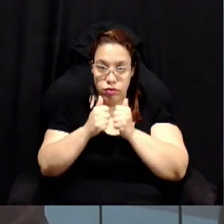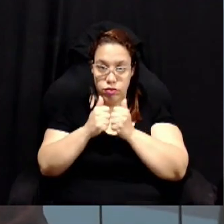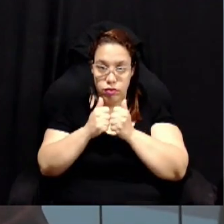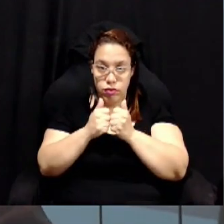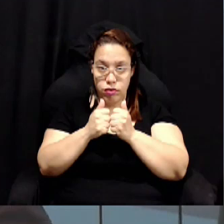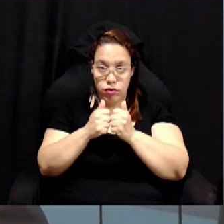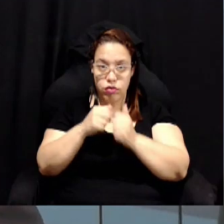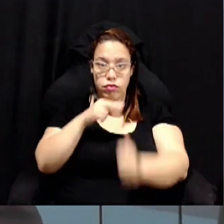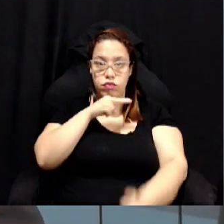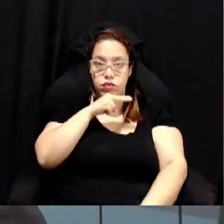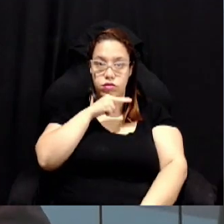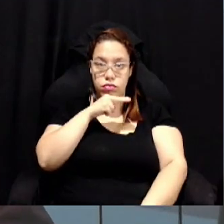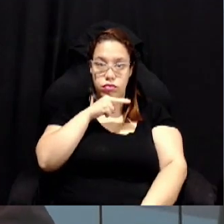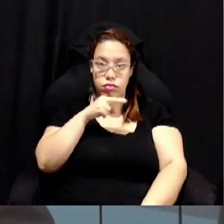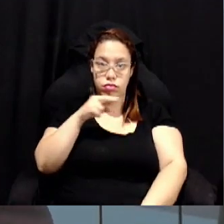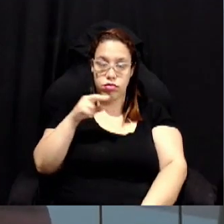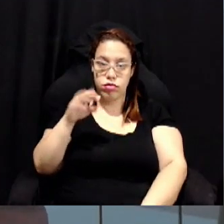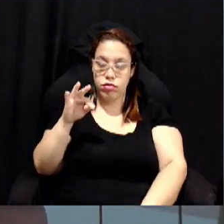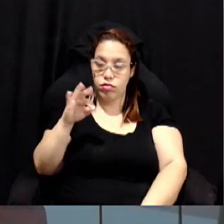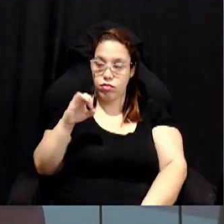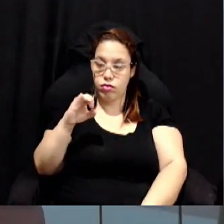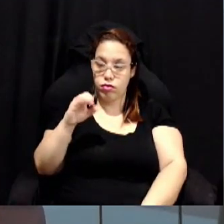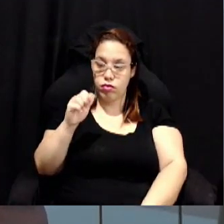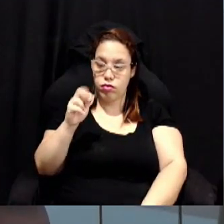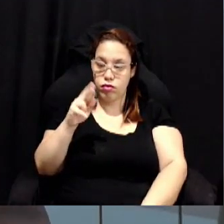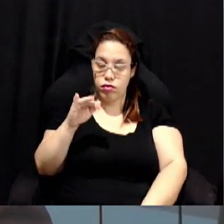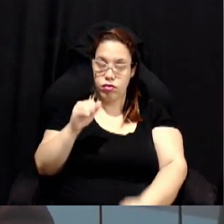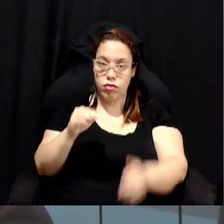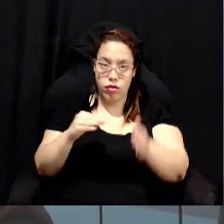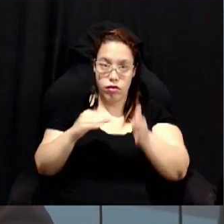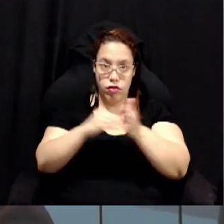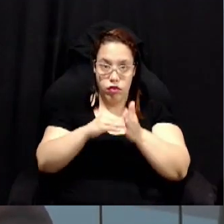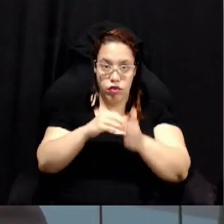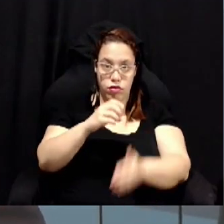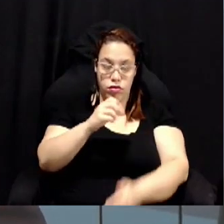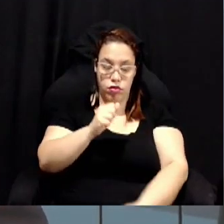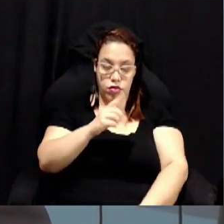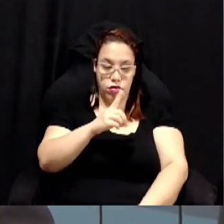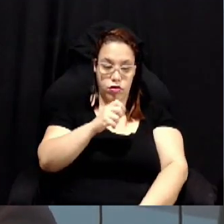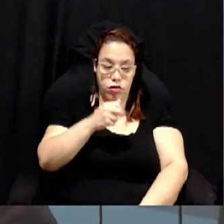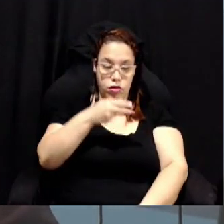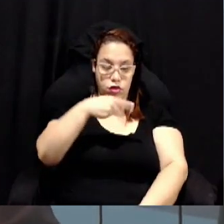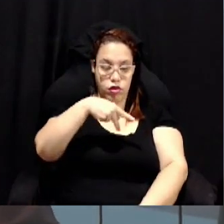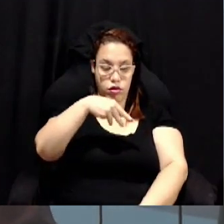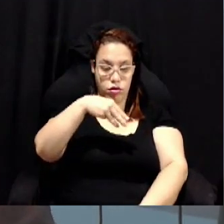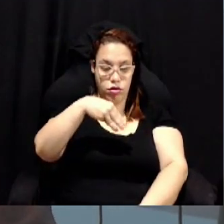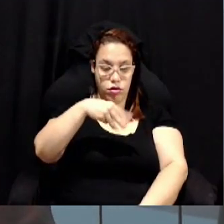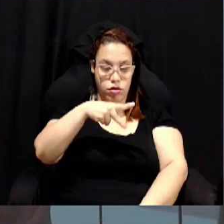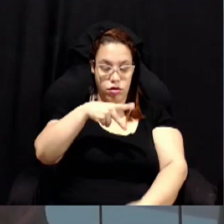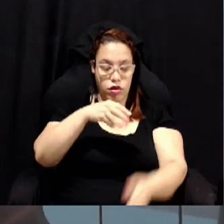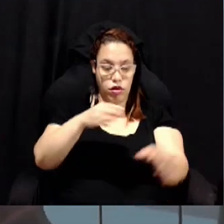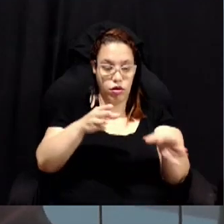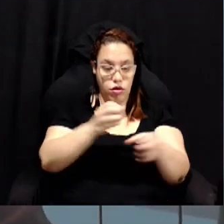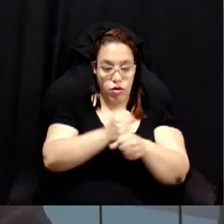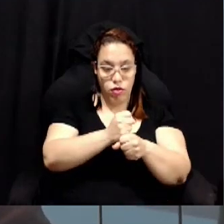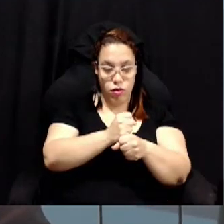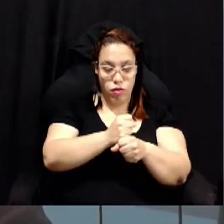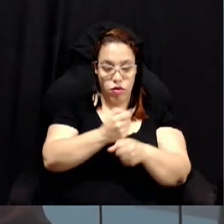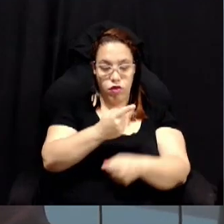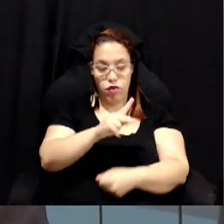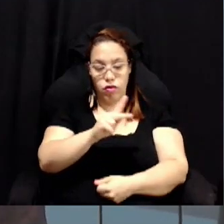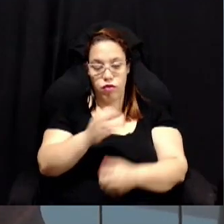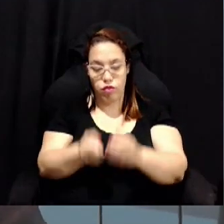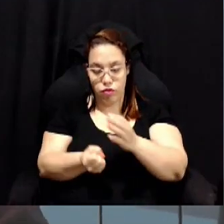da Tiquira, que é onde ele faz o estudo, até a ADACAMP, que era o complementar dele. E aí também surge mais